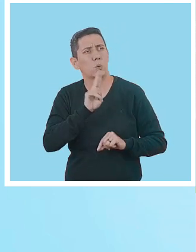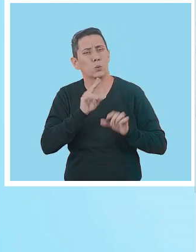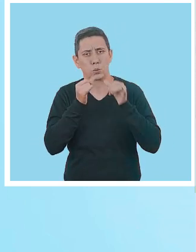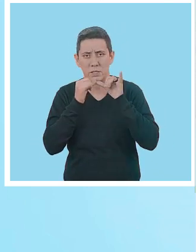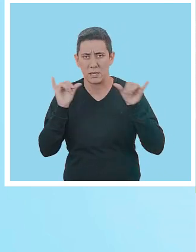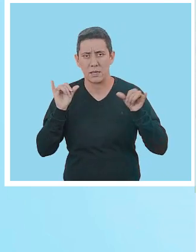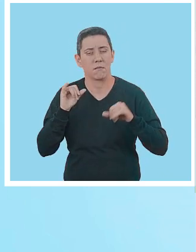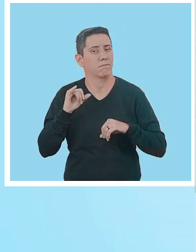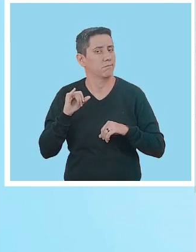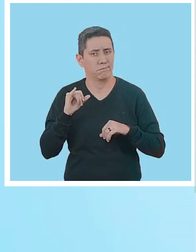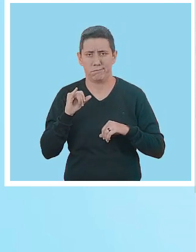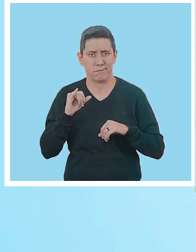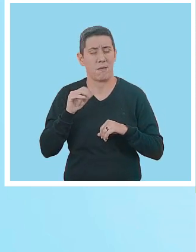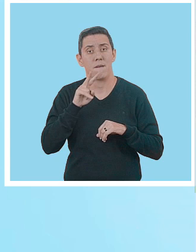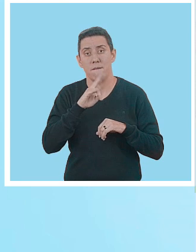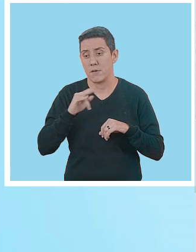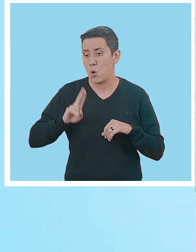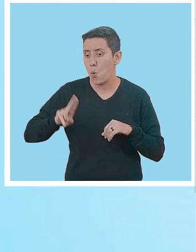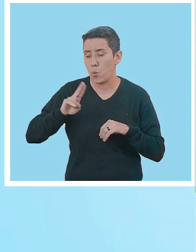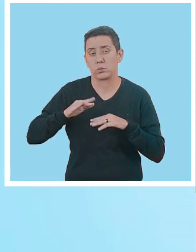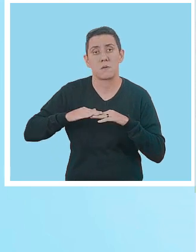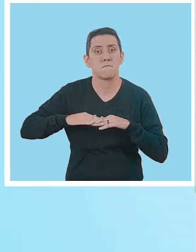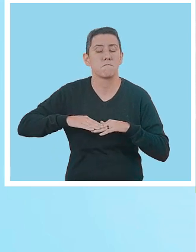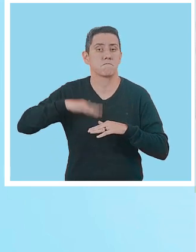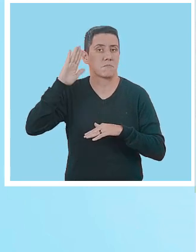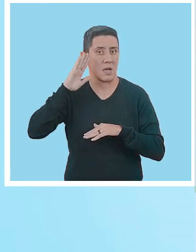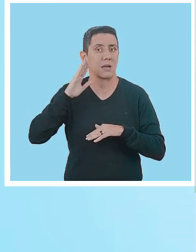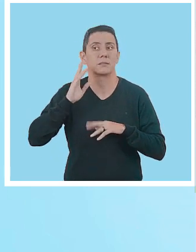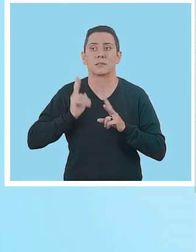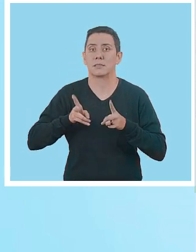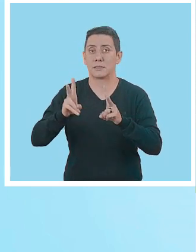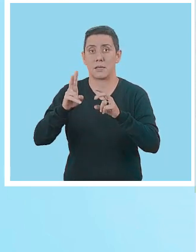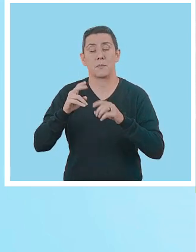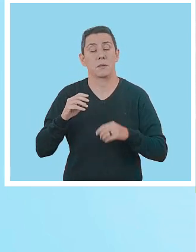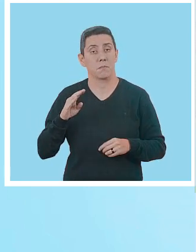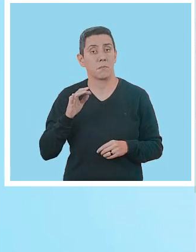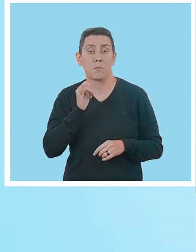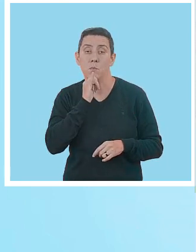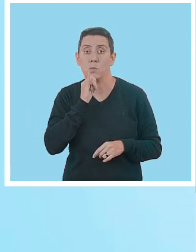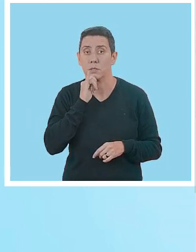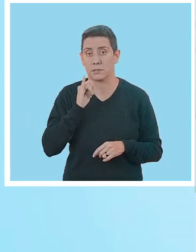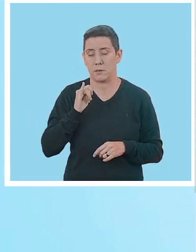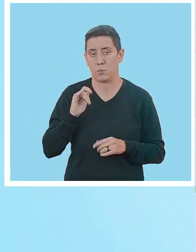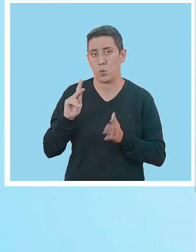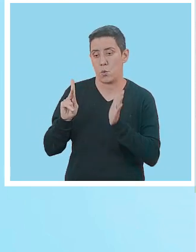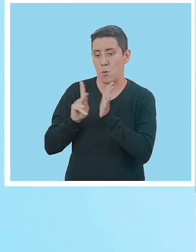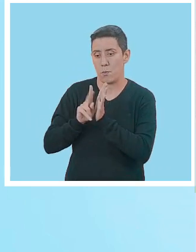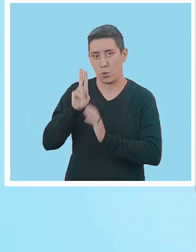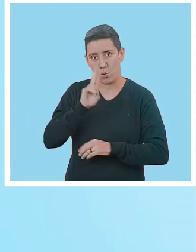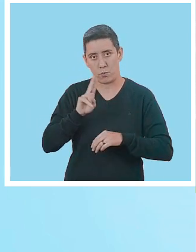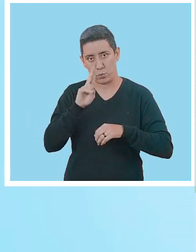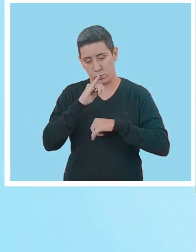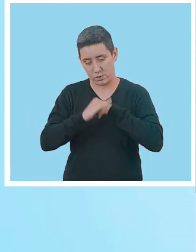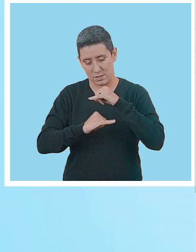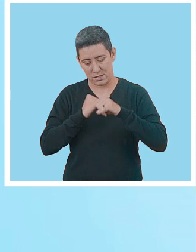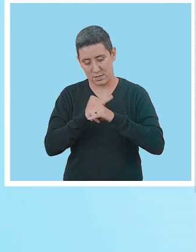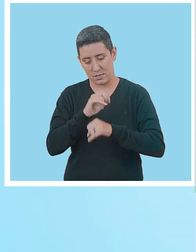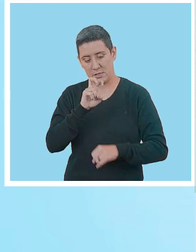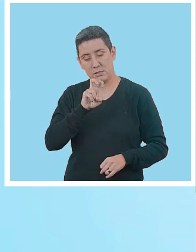né um exemplo disso né Por exemplo a rede 5g né que em breve